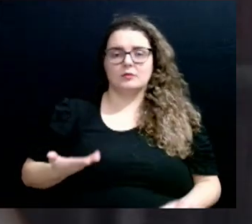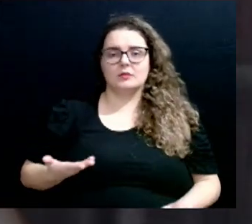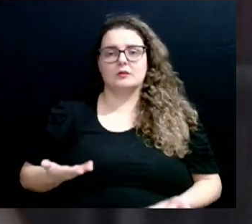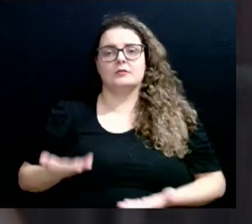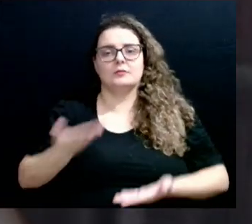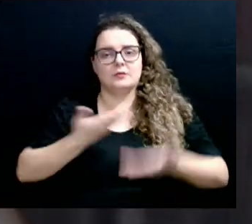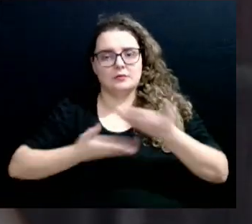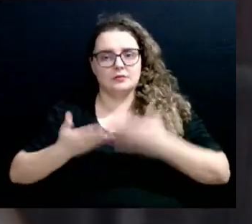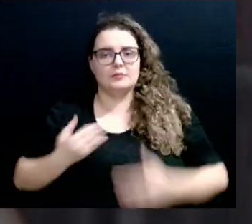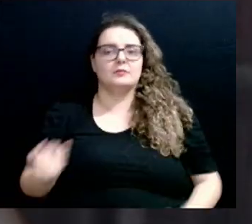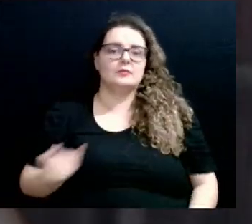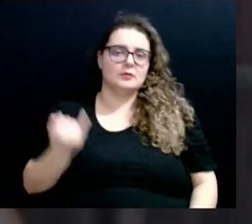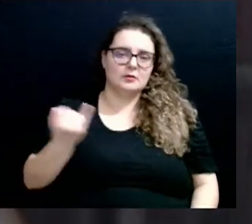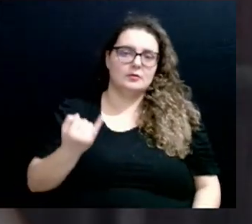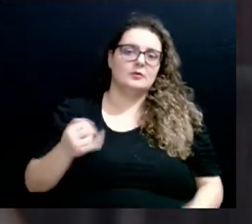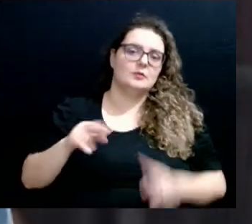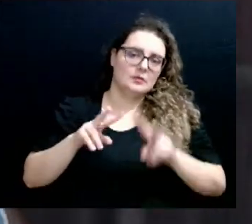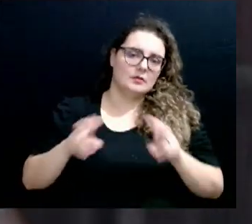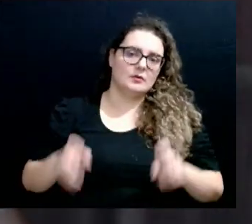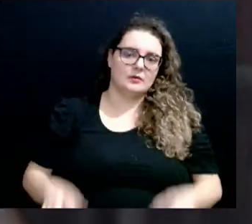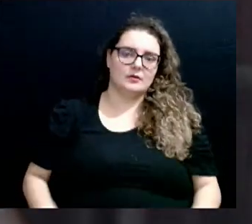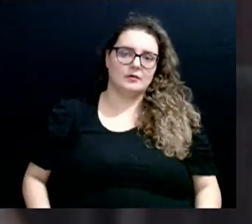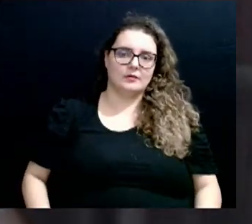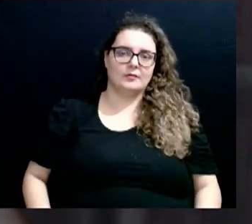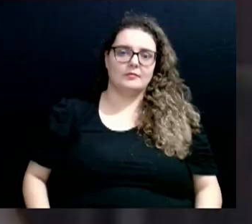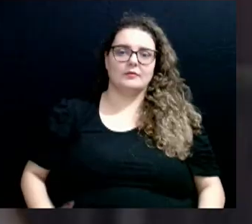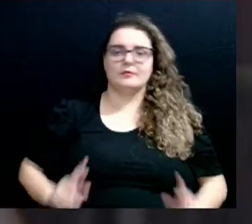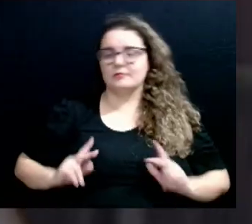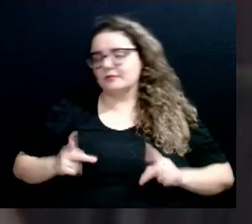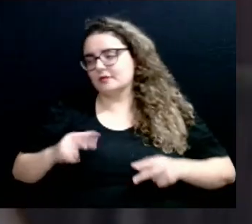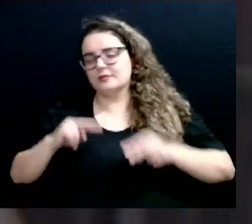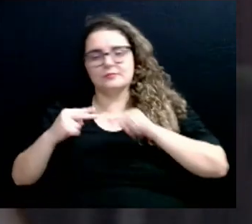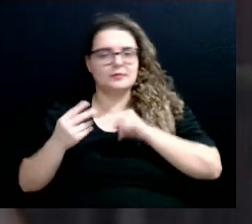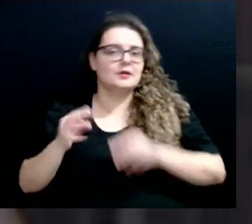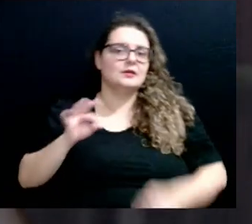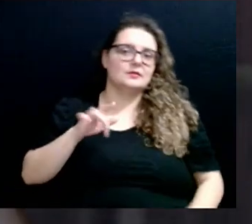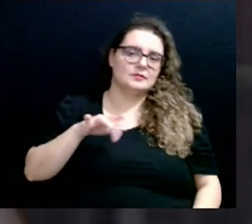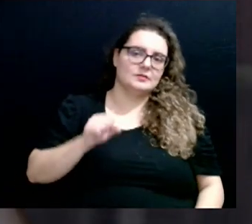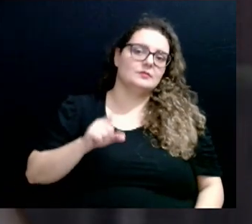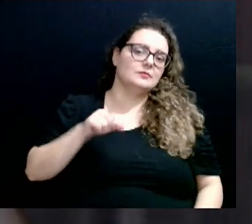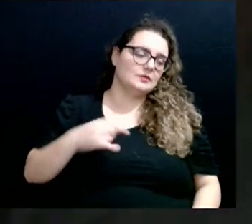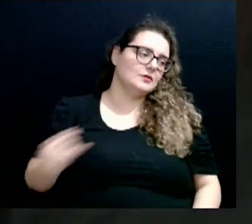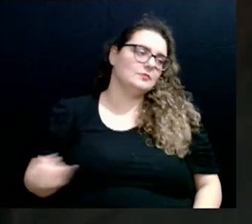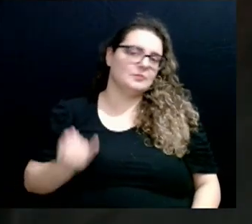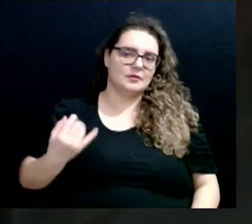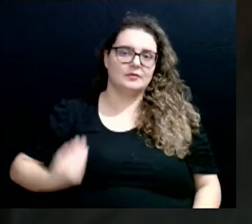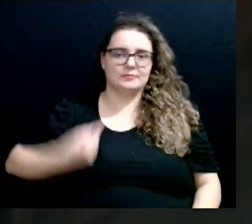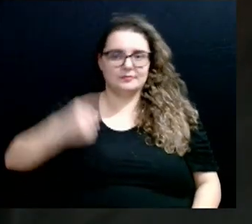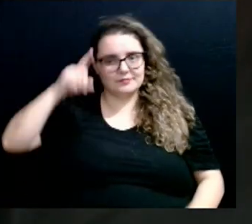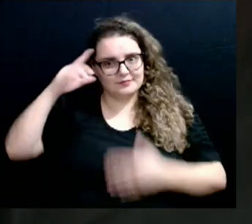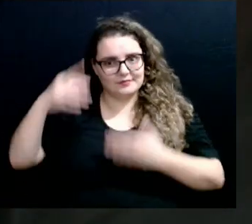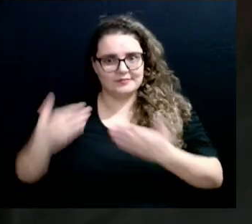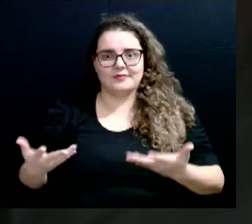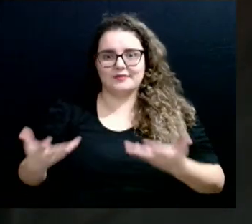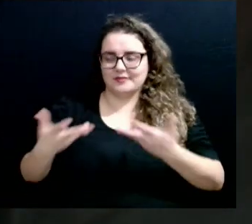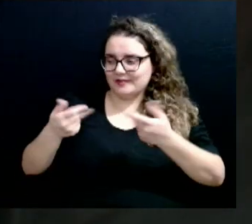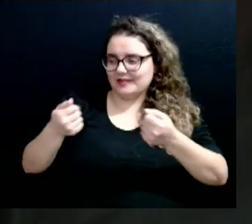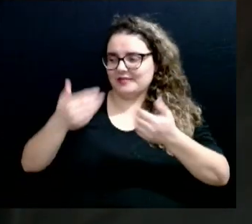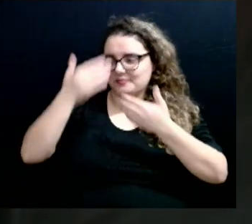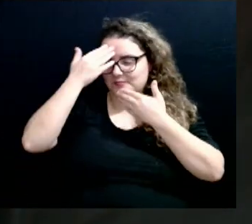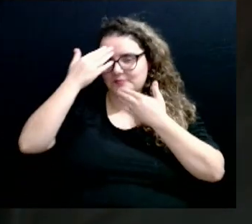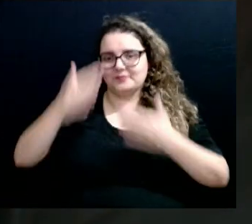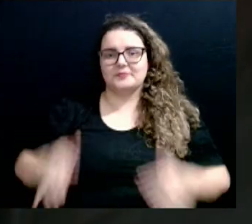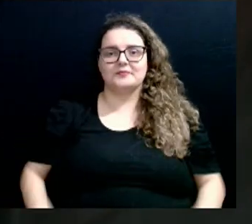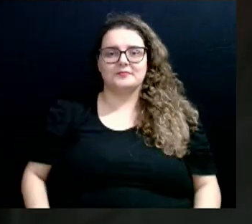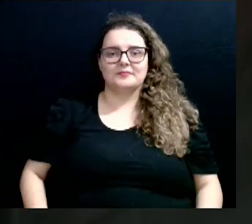tão importante sobre, né, as redes virtuais, as telas, que é essencial atualmente. Maravilhosa, obrigada mesmo.